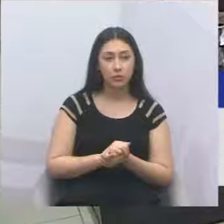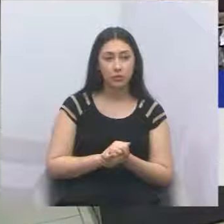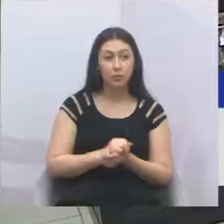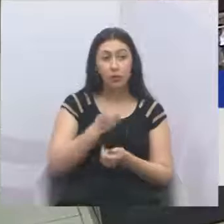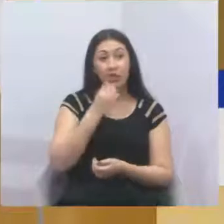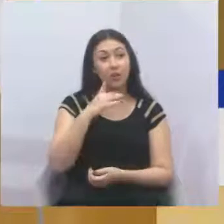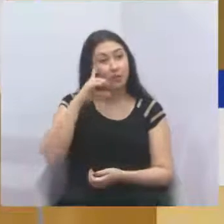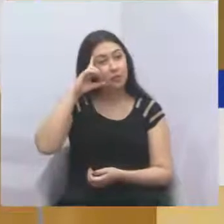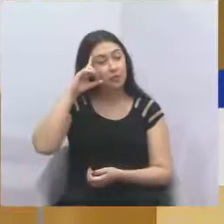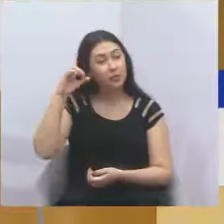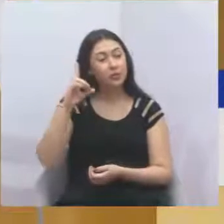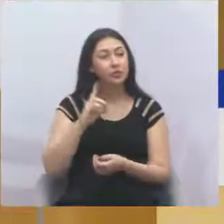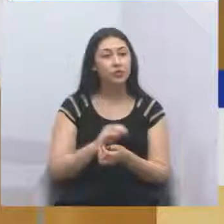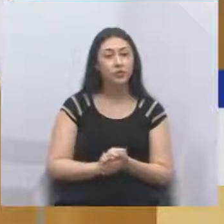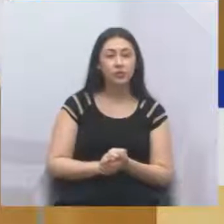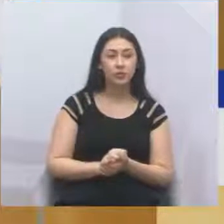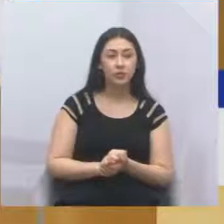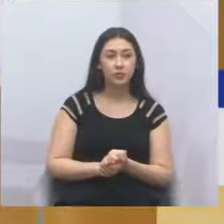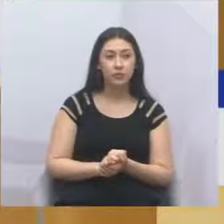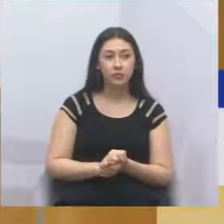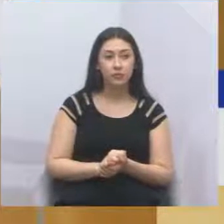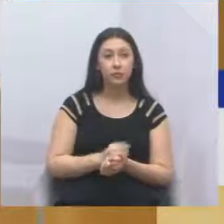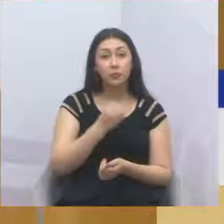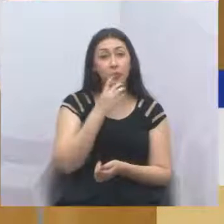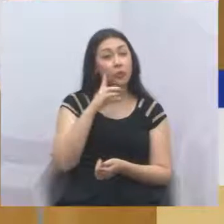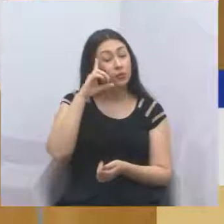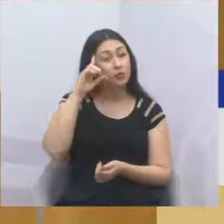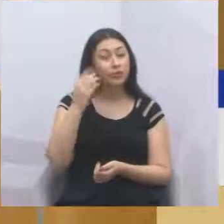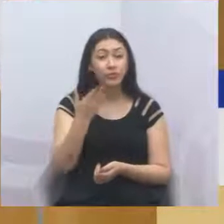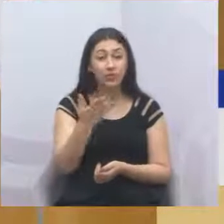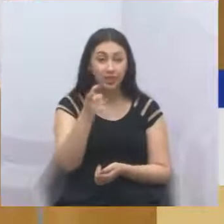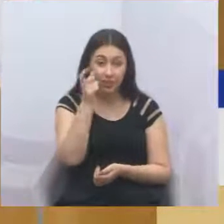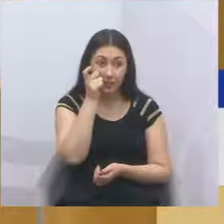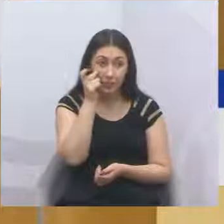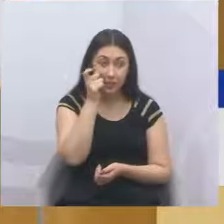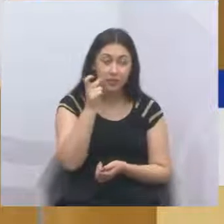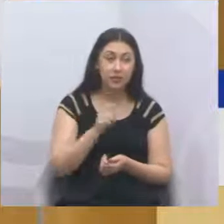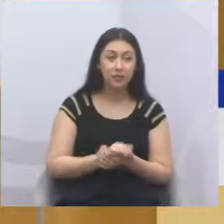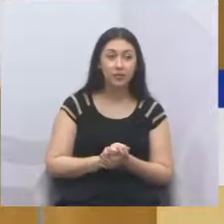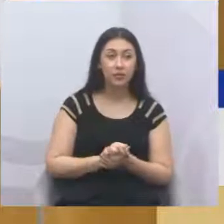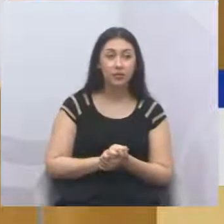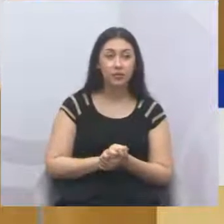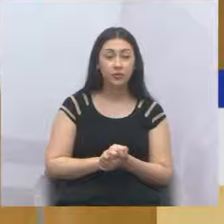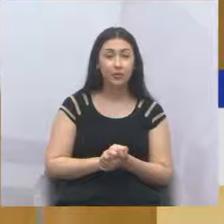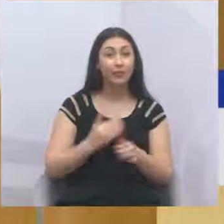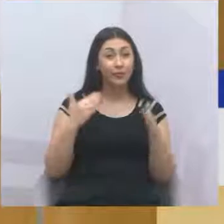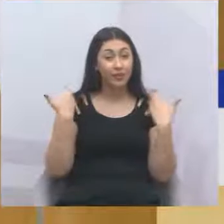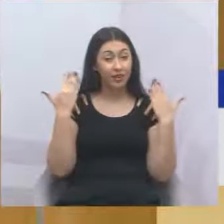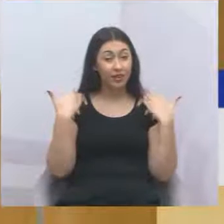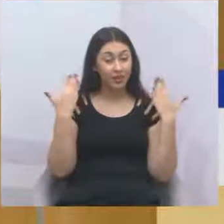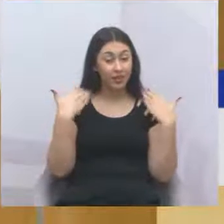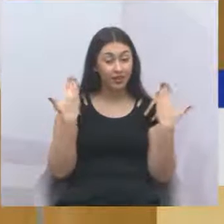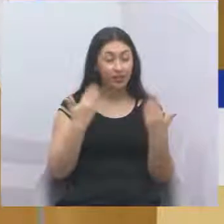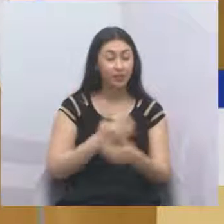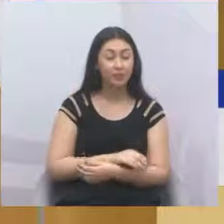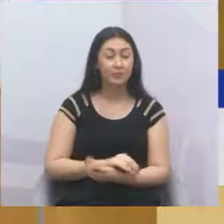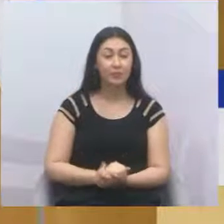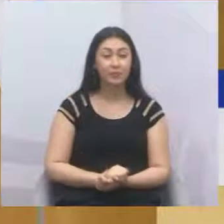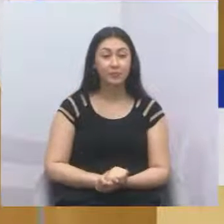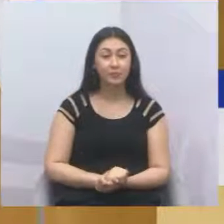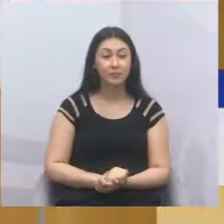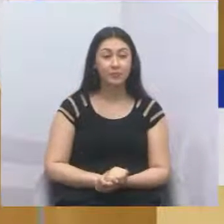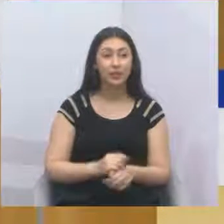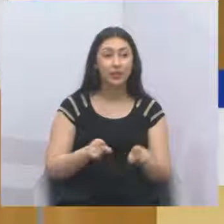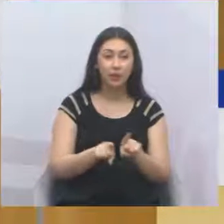Bom dia a todos, bom dia a você que nos assiste, e é com grande alegria,